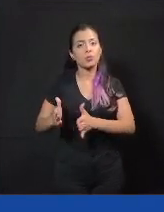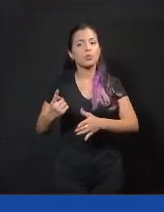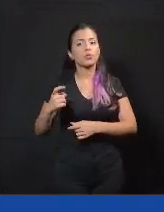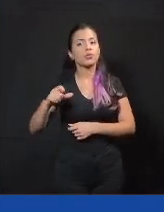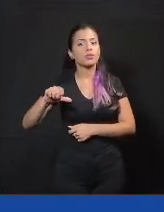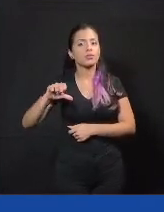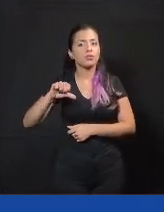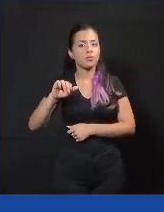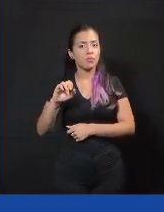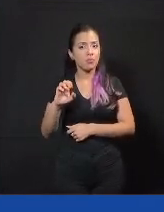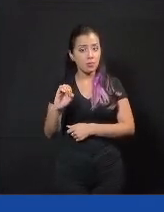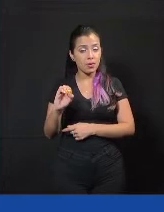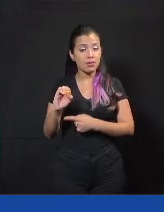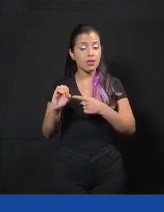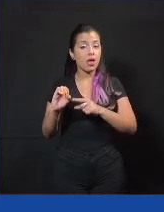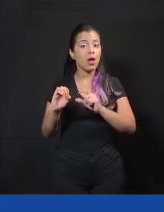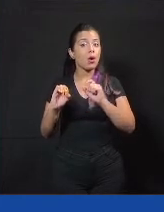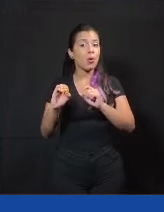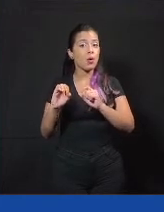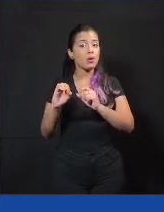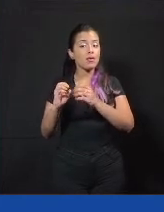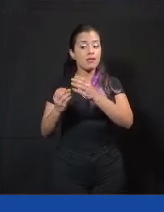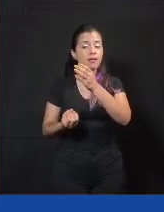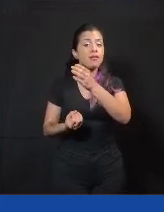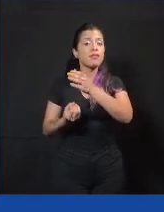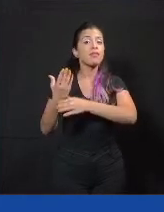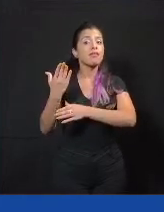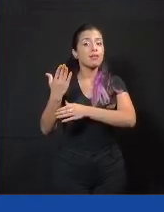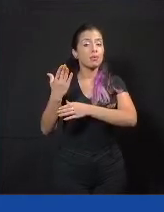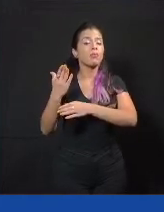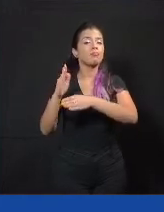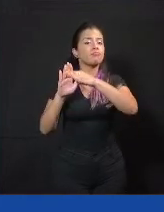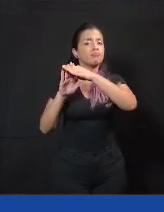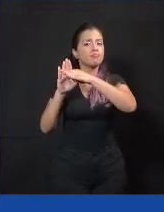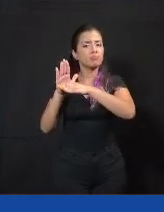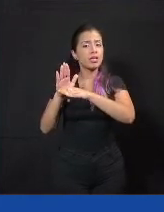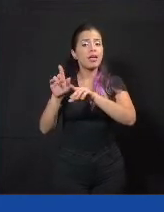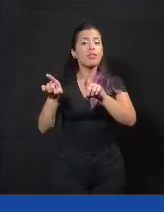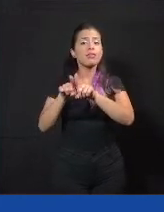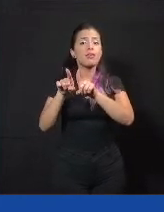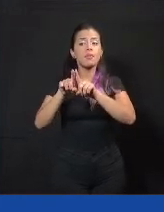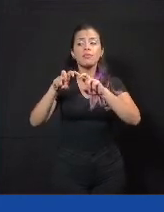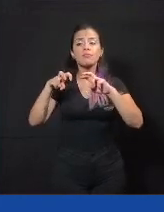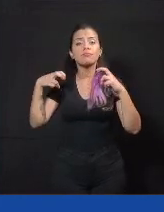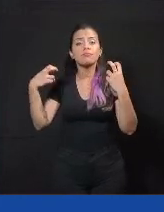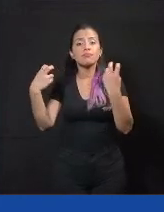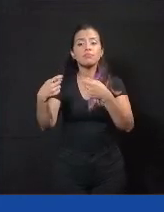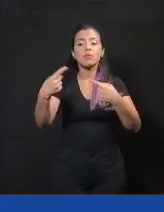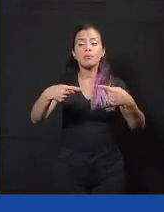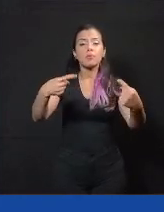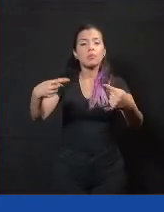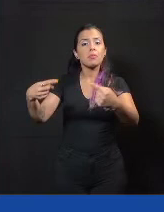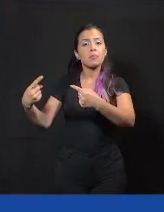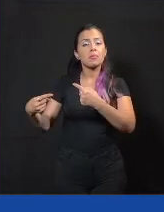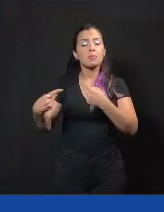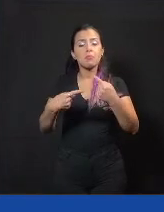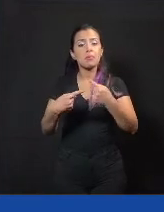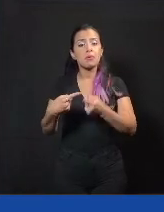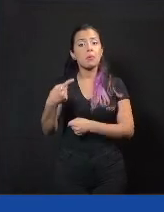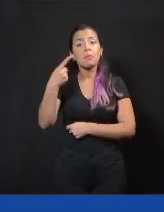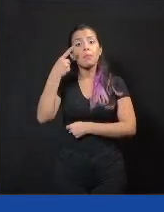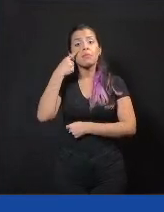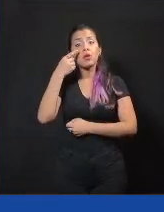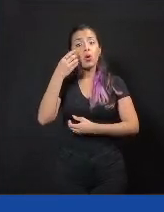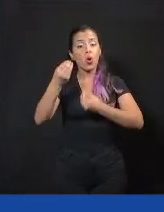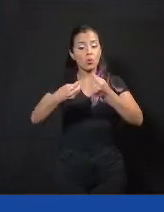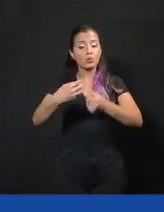1890, é constituir uma polícia e constituir um gabinete, né, gabinete de identificação, em que as